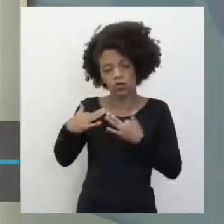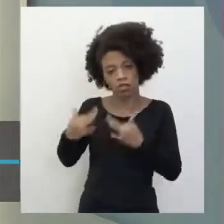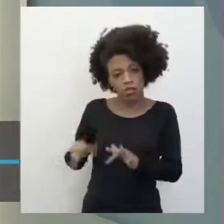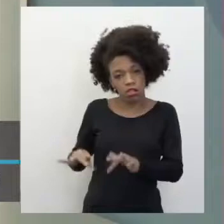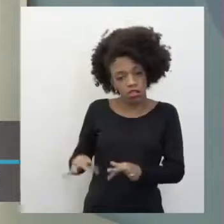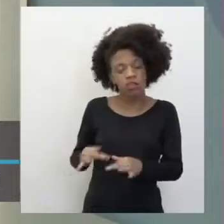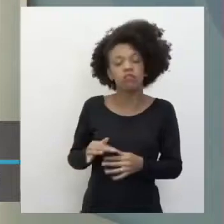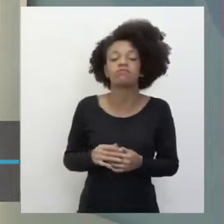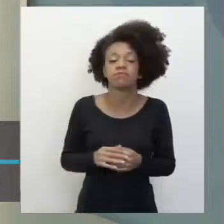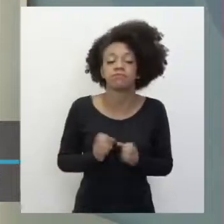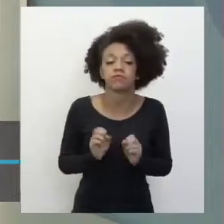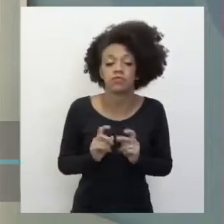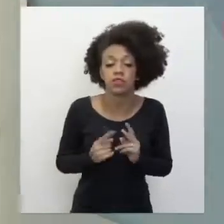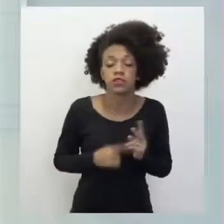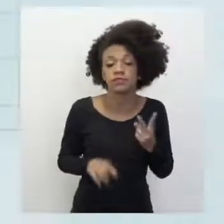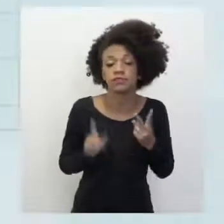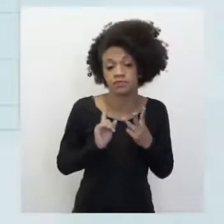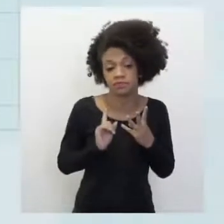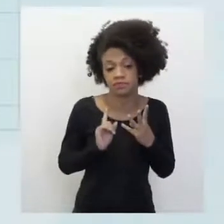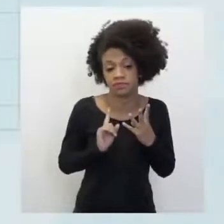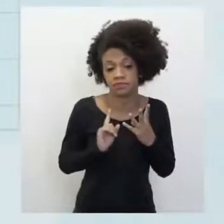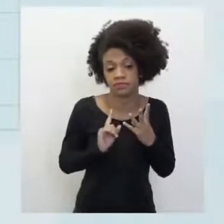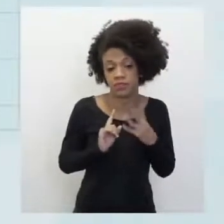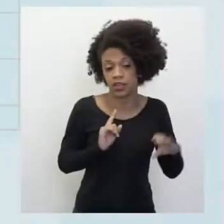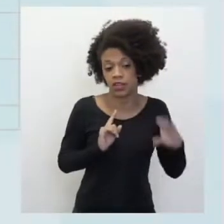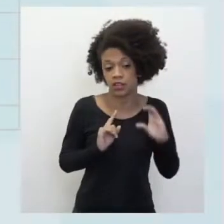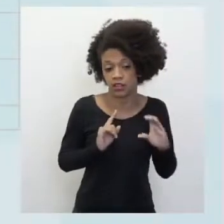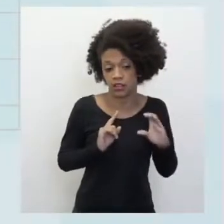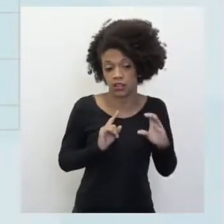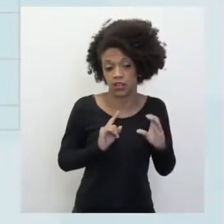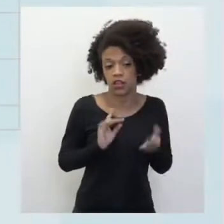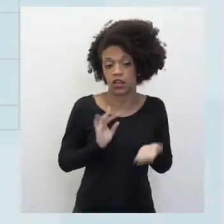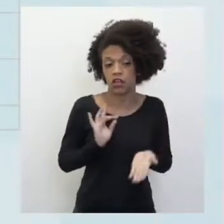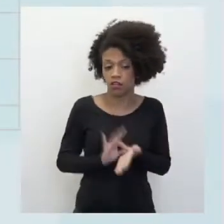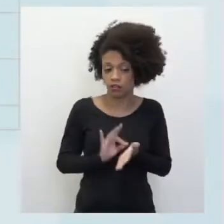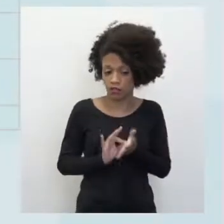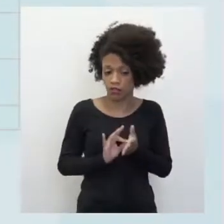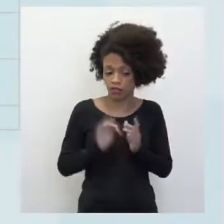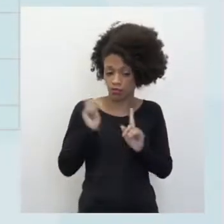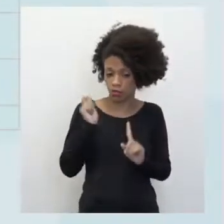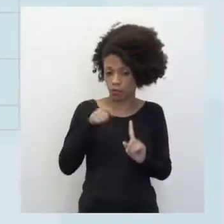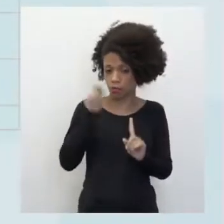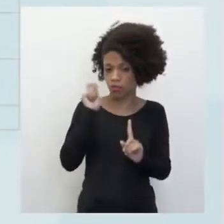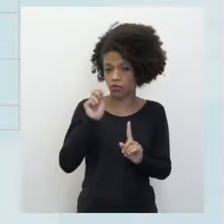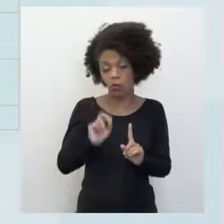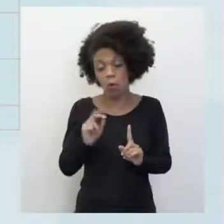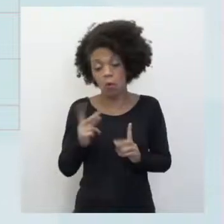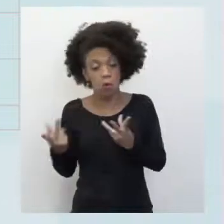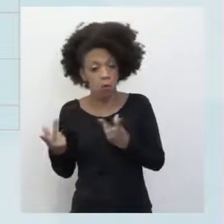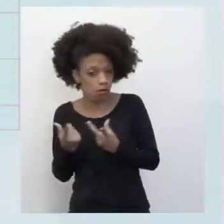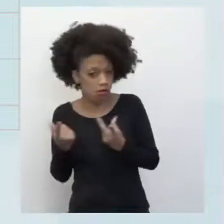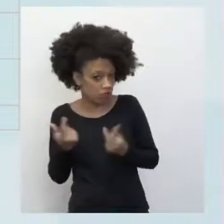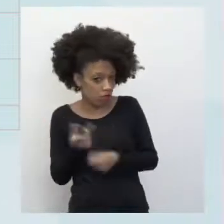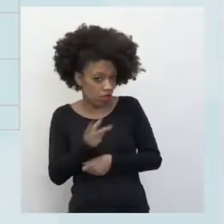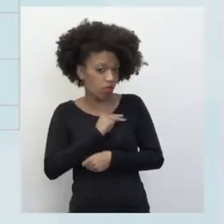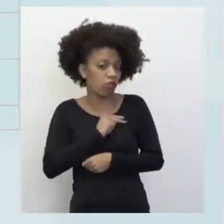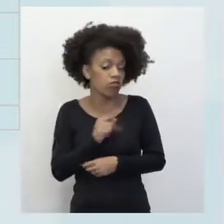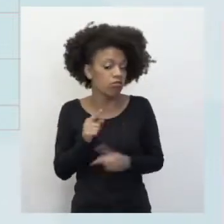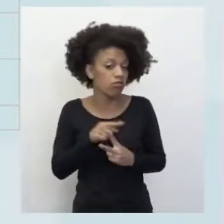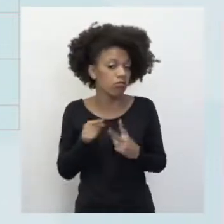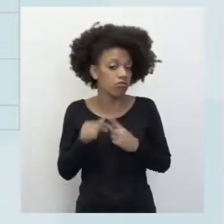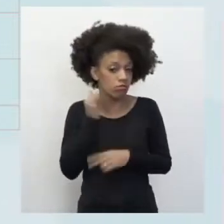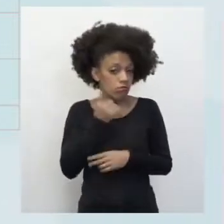cinzas. Ok, próximo. Há fato mágico ou maravilhoso nas duas, numa delas, né? Ou nas